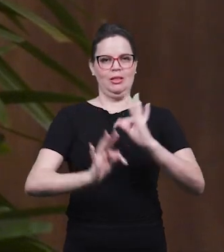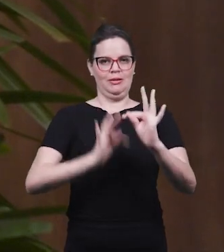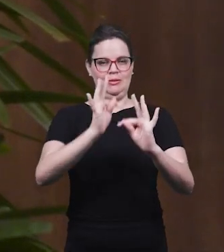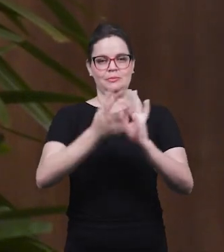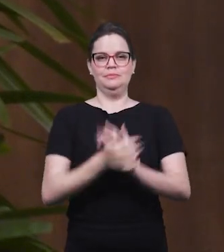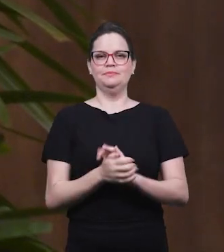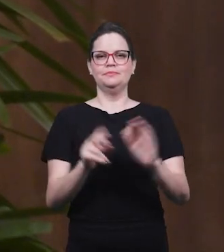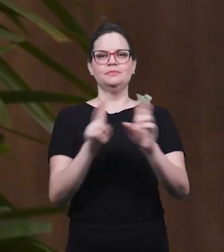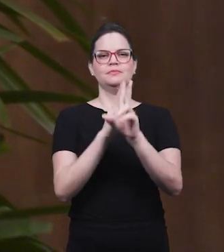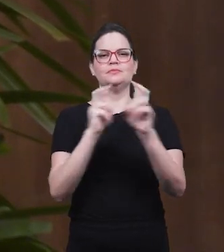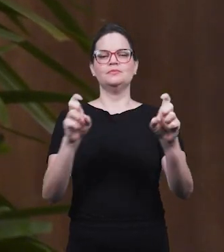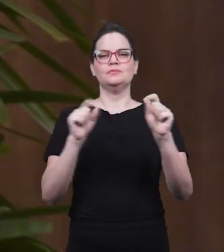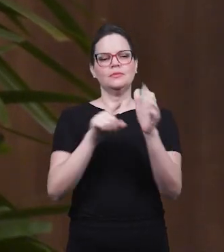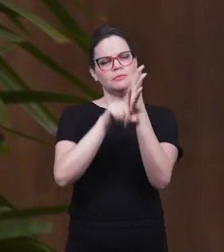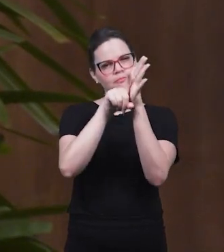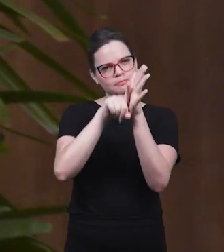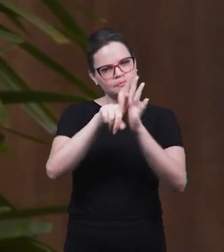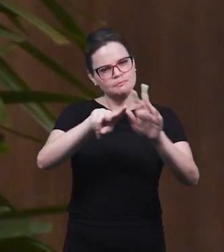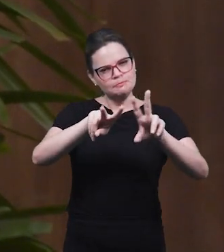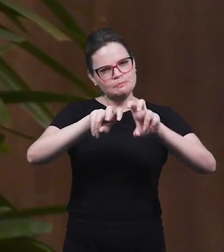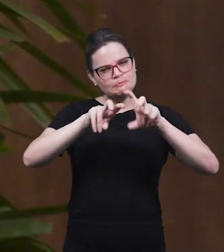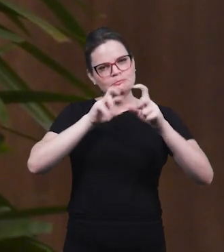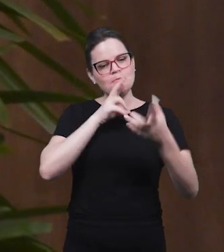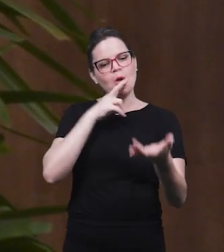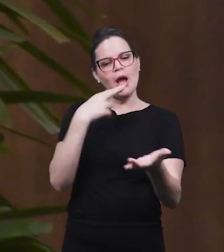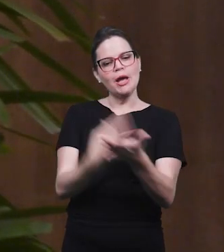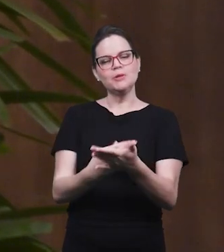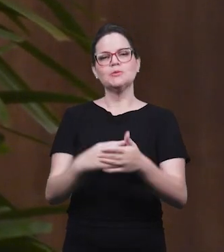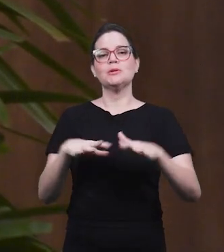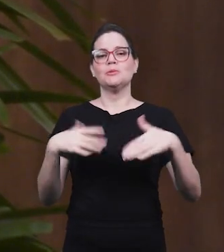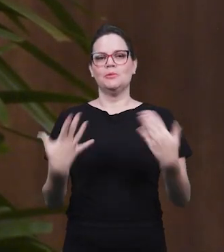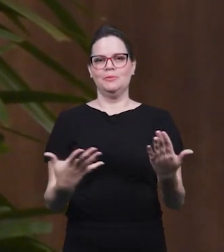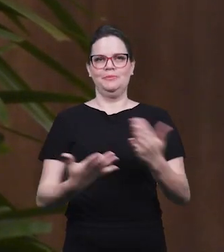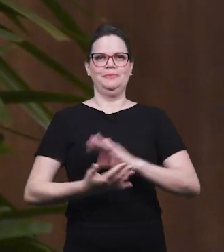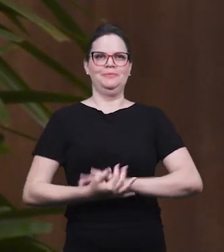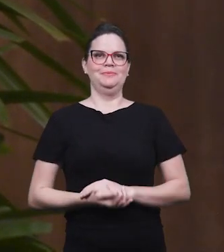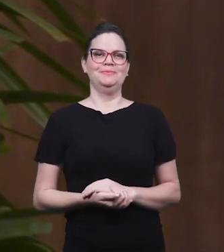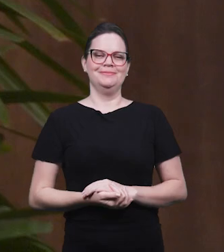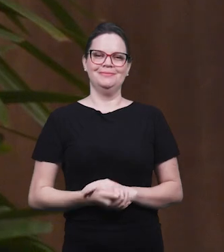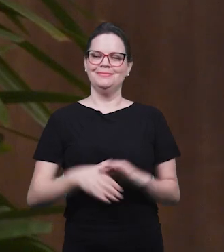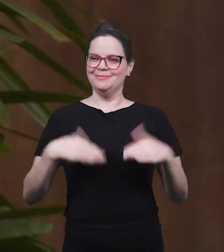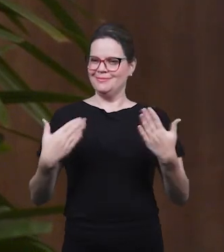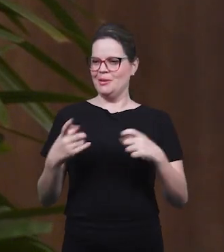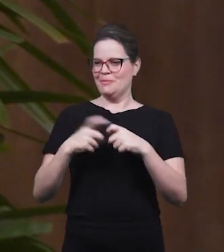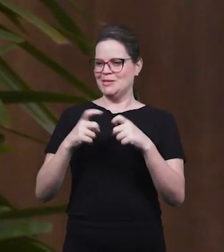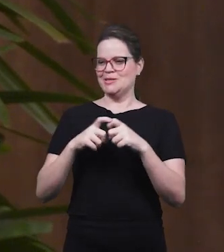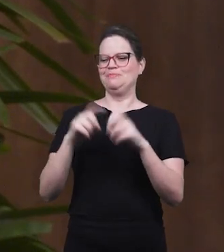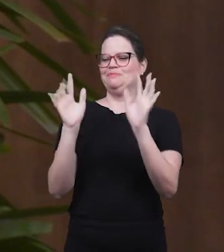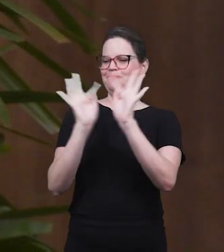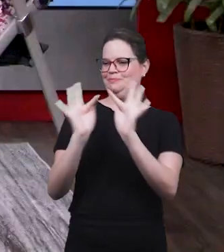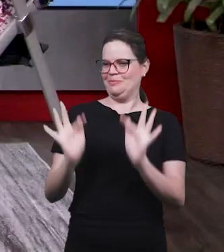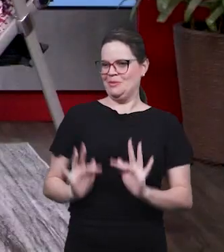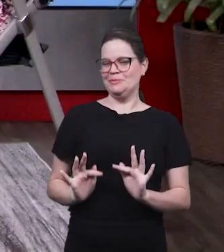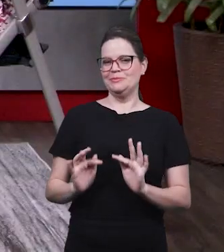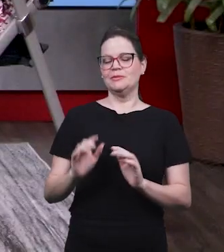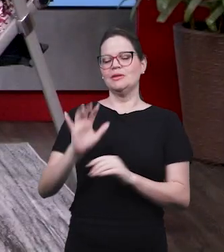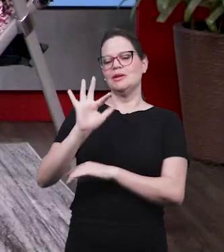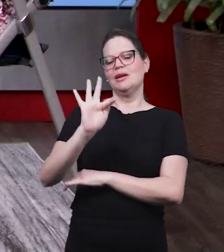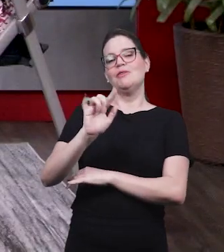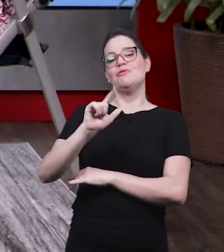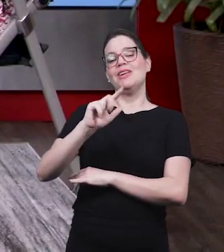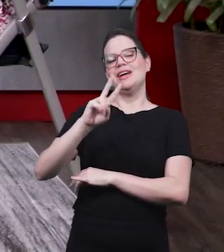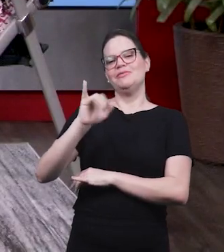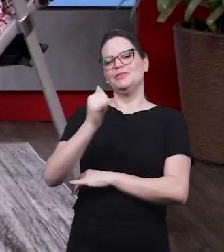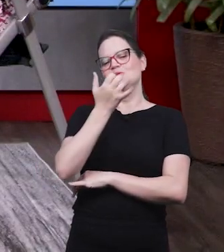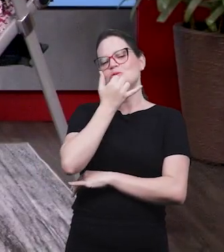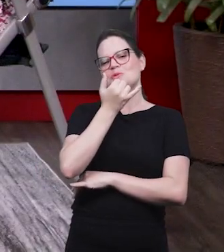será investigação e diagnóstico. Doutora Flávia, a paz do Senhor, doutora. A paz do